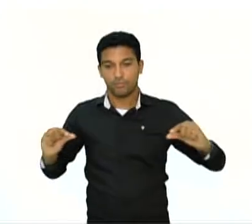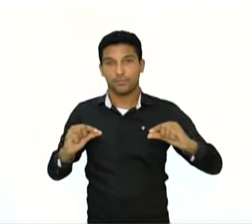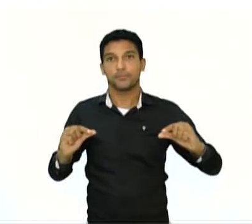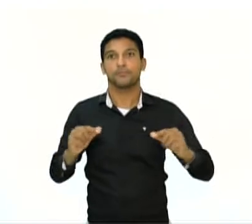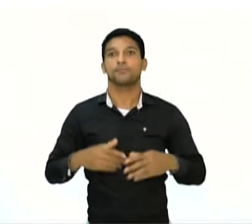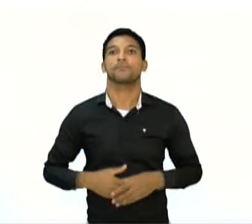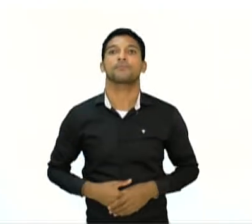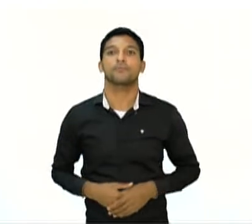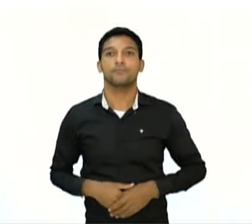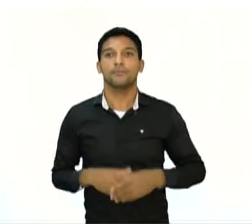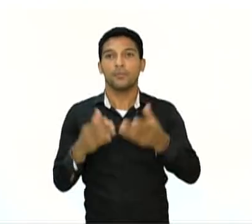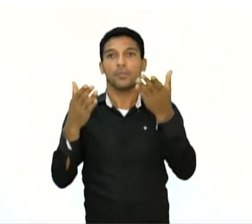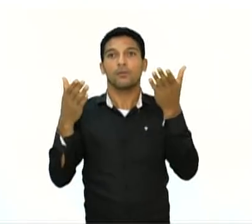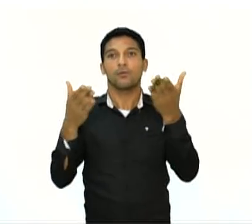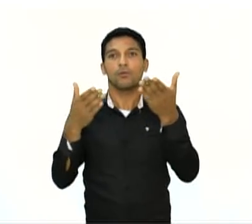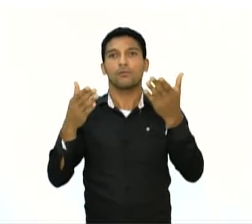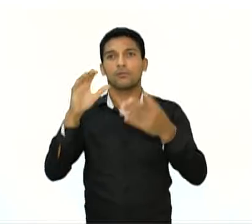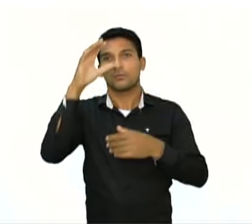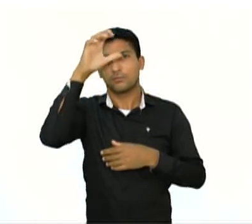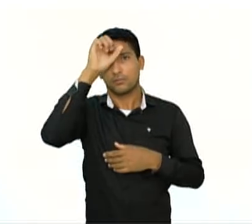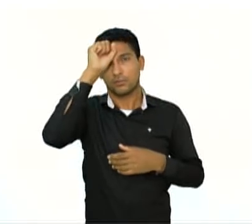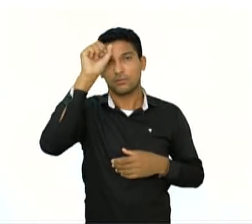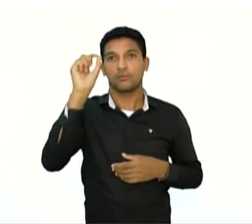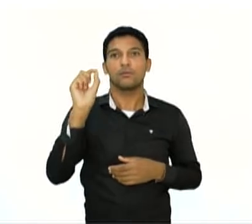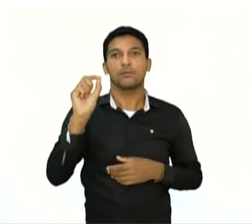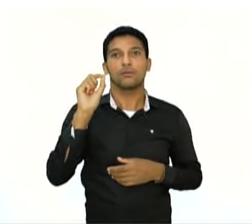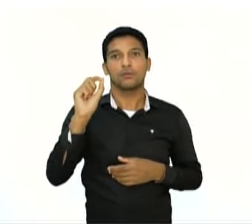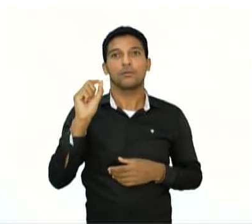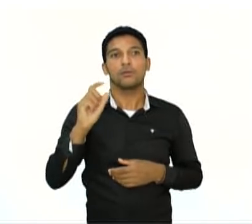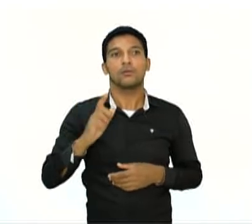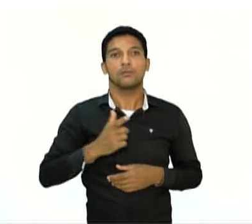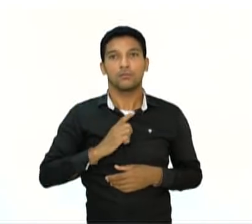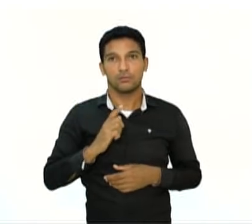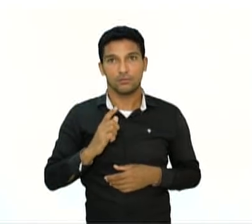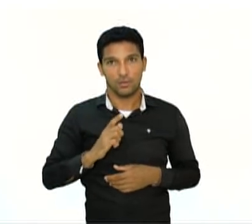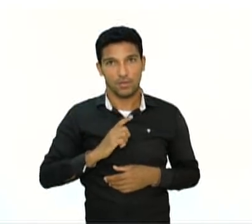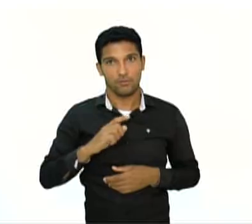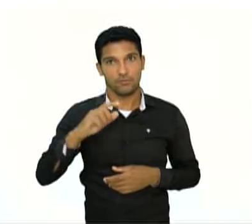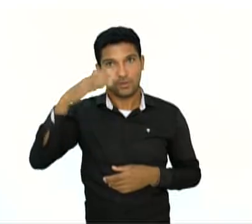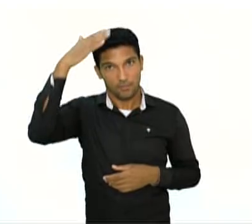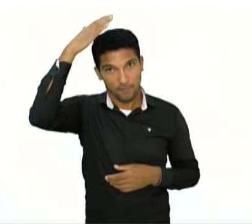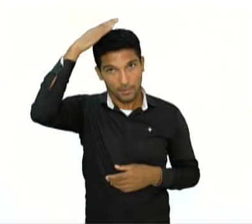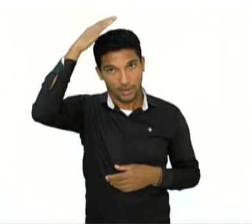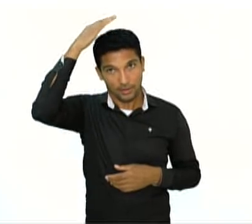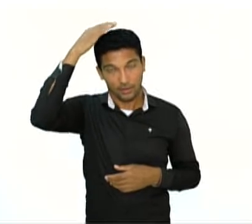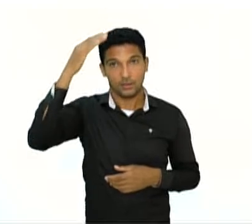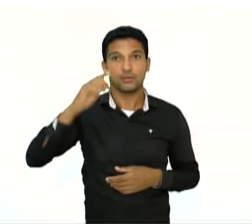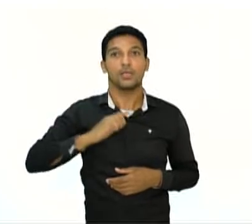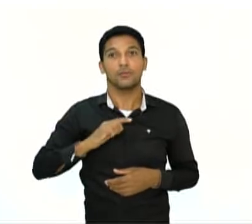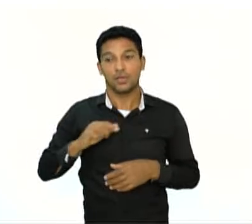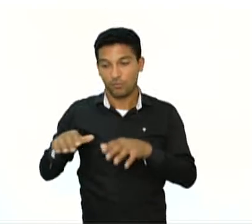Cleto, ele abriu uma turma onde ele lecionou para cativos, para